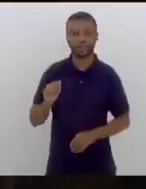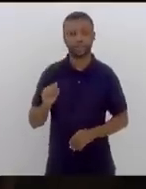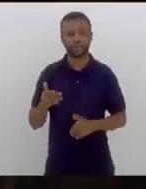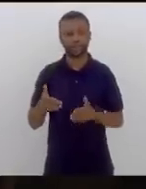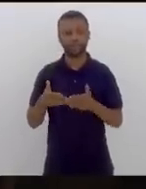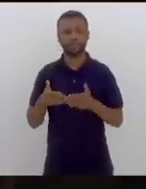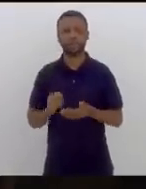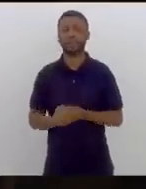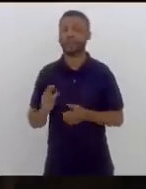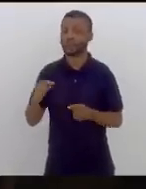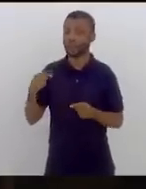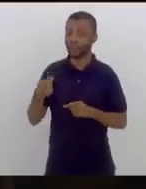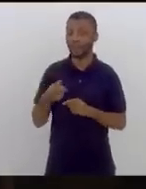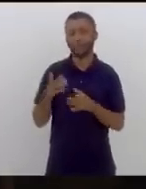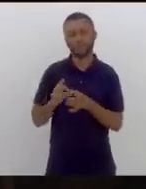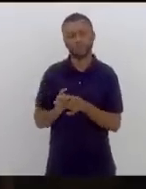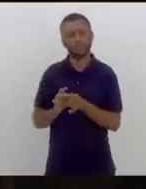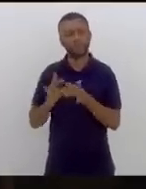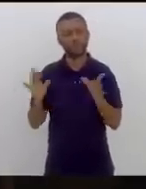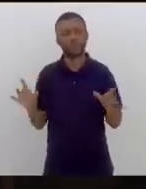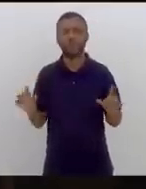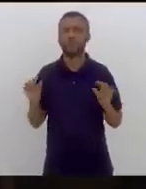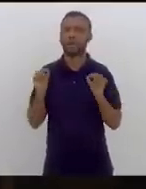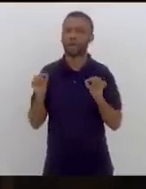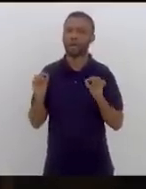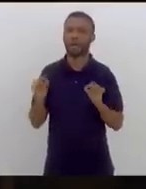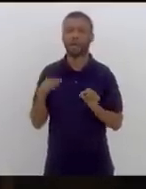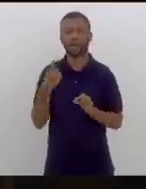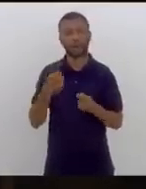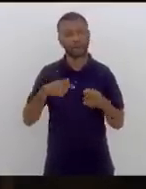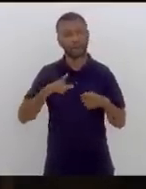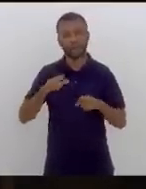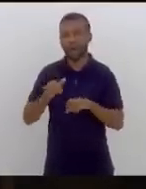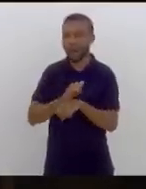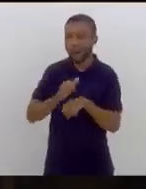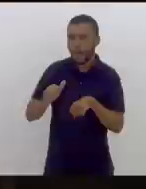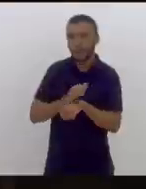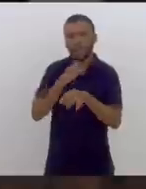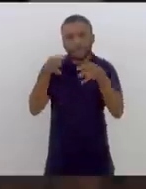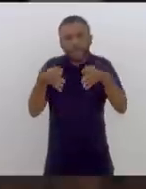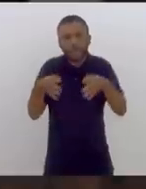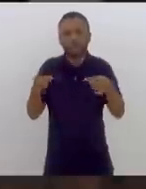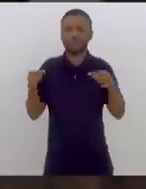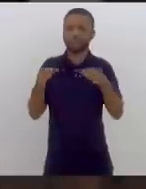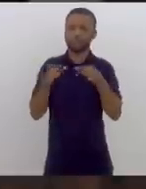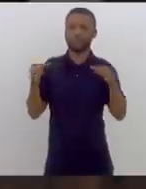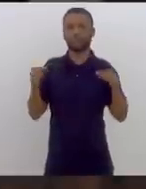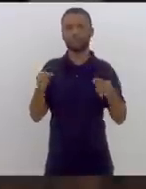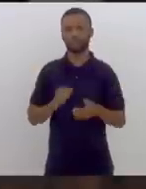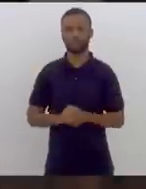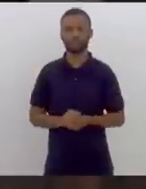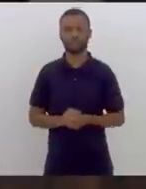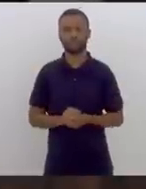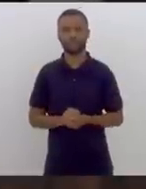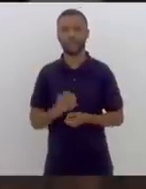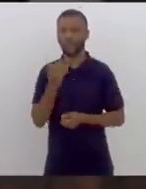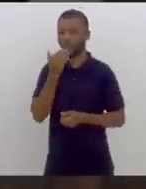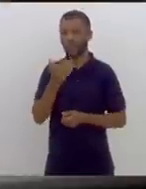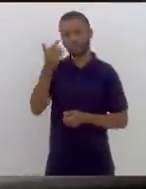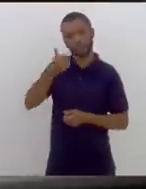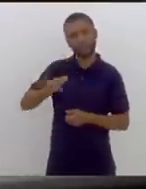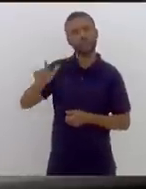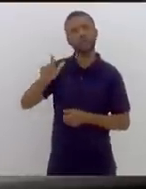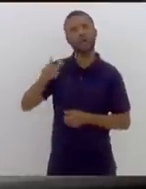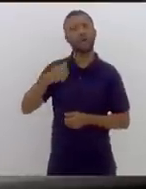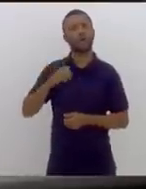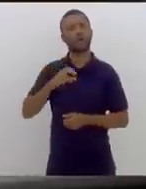Na próxima me permita que E aí a gente vai ter que vir realmente quem vier aí onde eu peço mais uma vez o Coronel